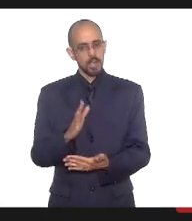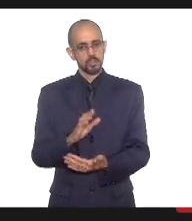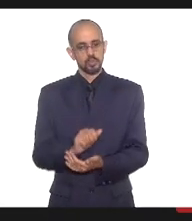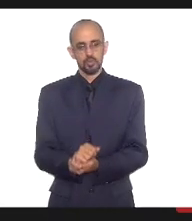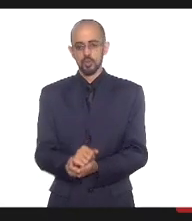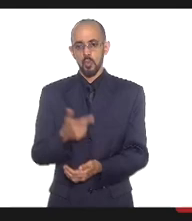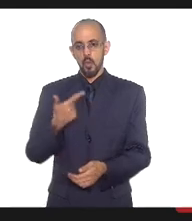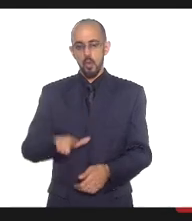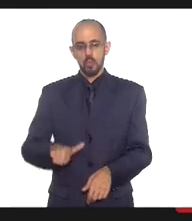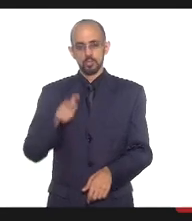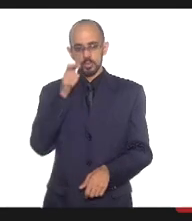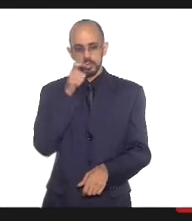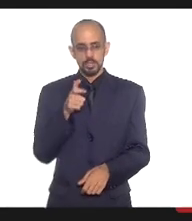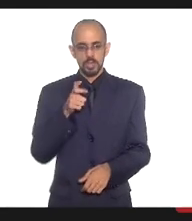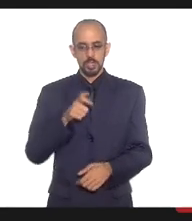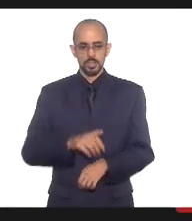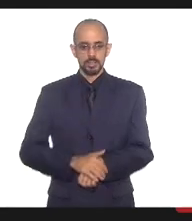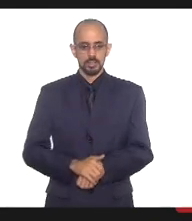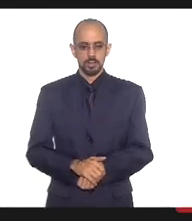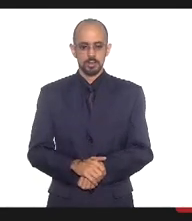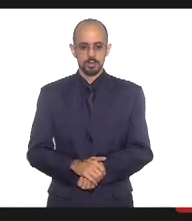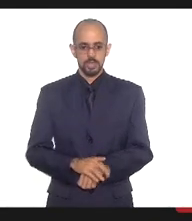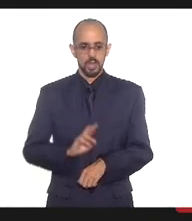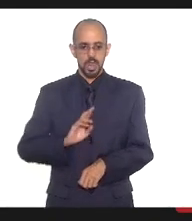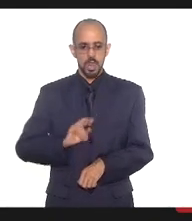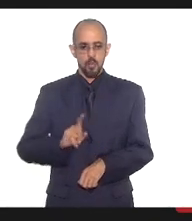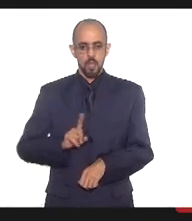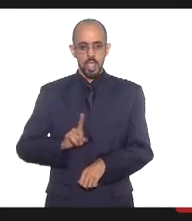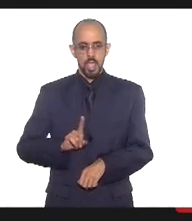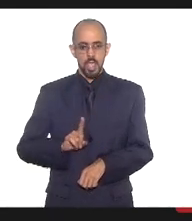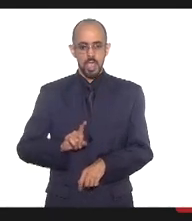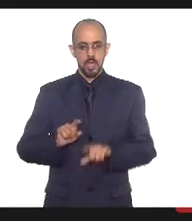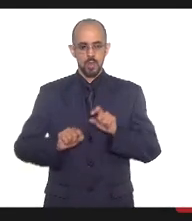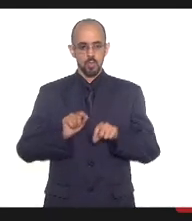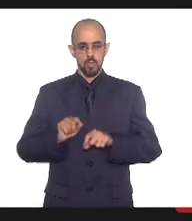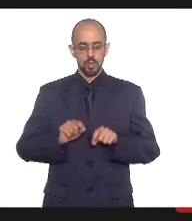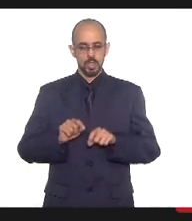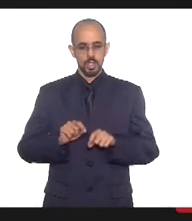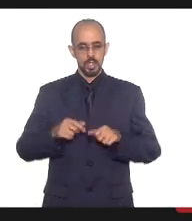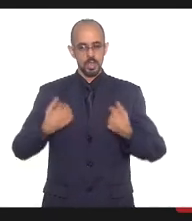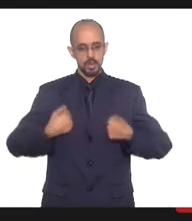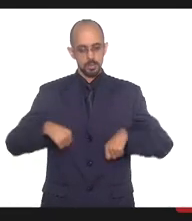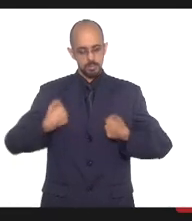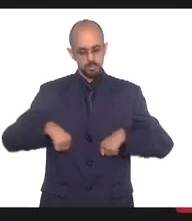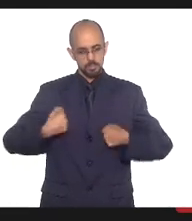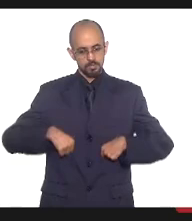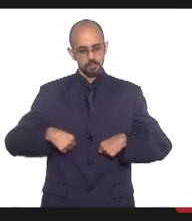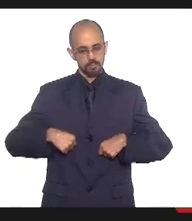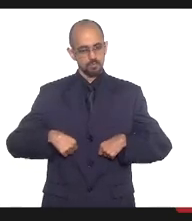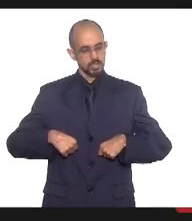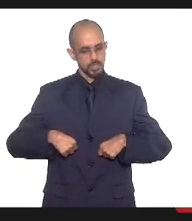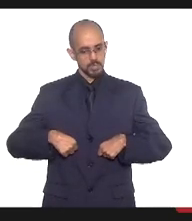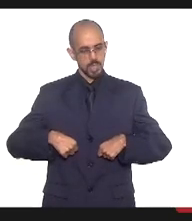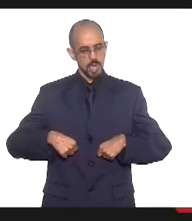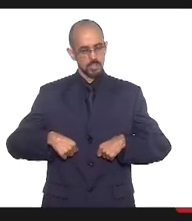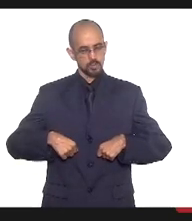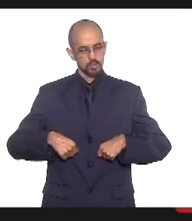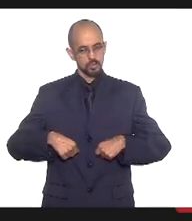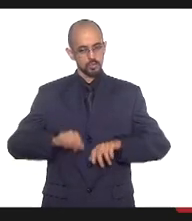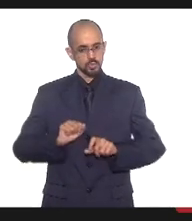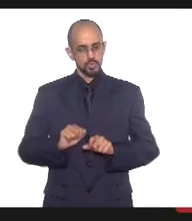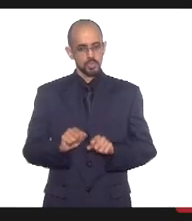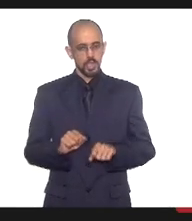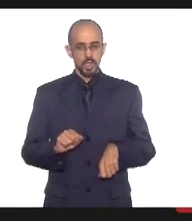outros interesses né e não não teria ao tão necessários propriamente ditos